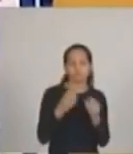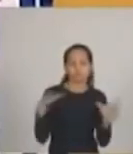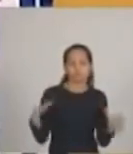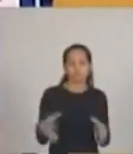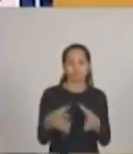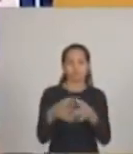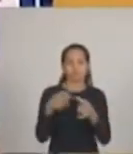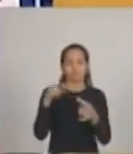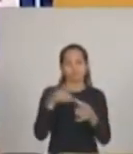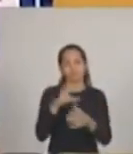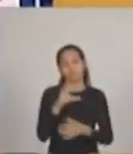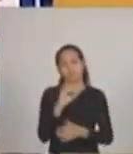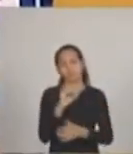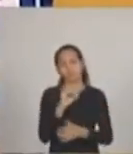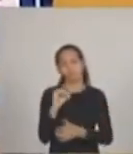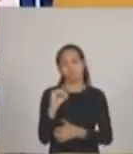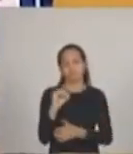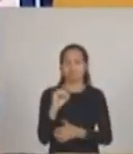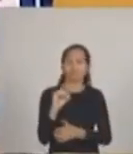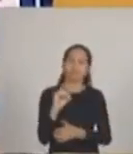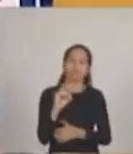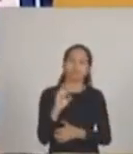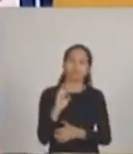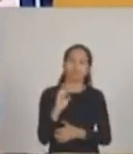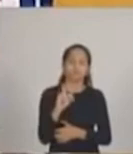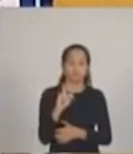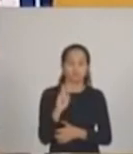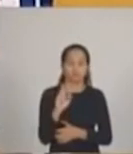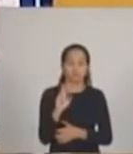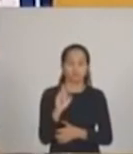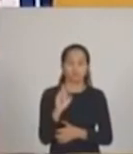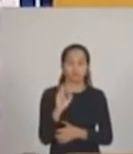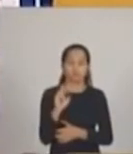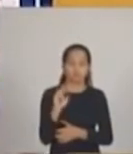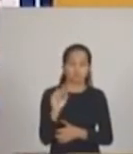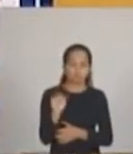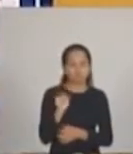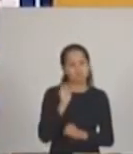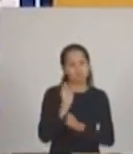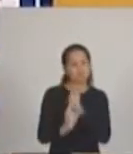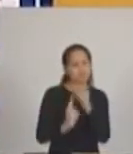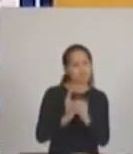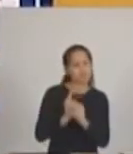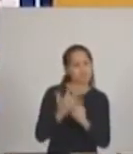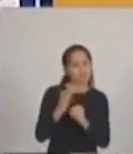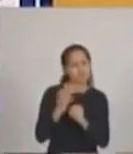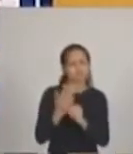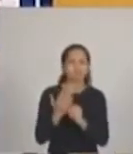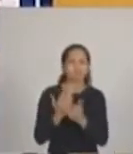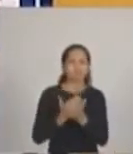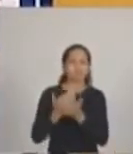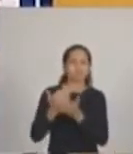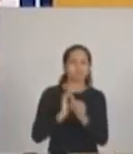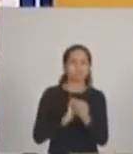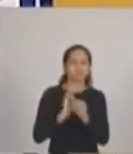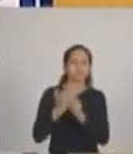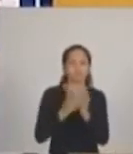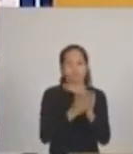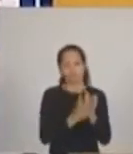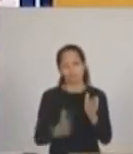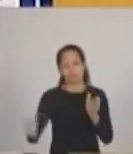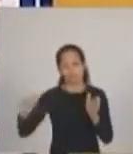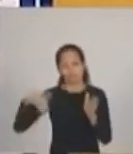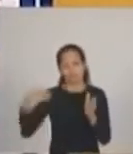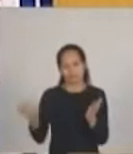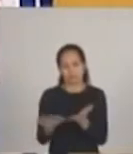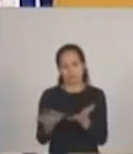do Cooperativismo que há um ano ou mais, desde o início da pandemia, o setor de transporte